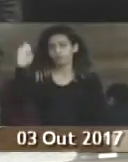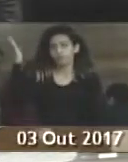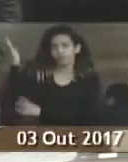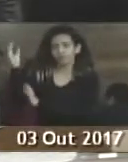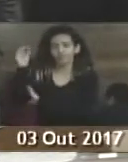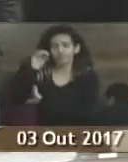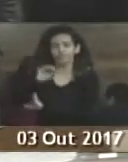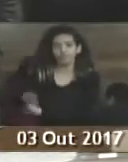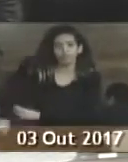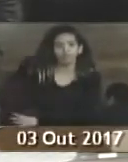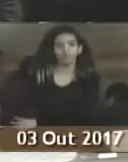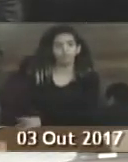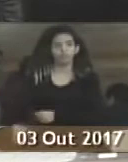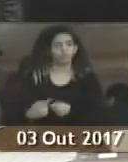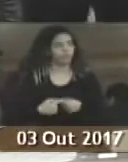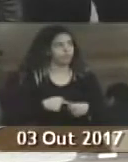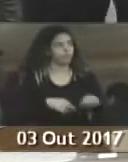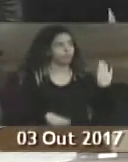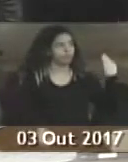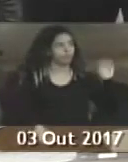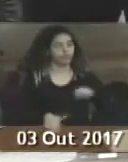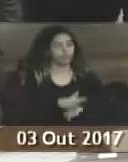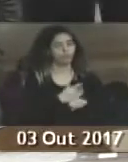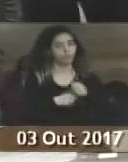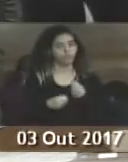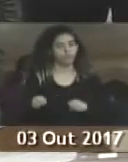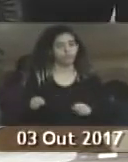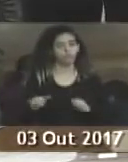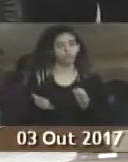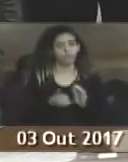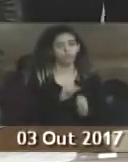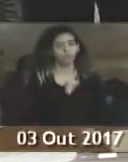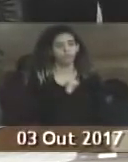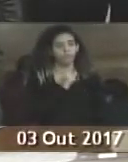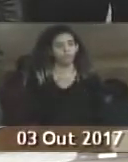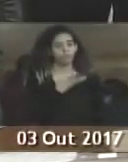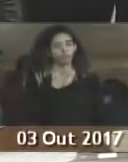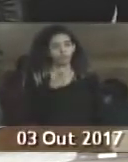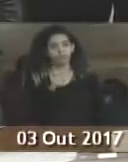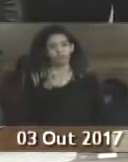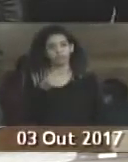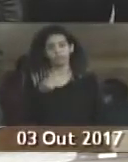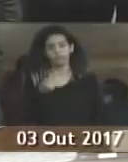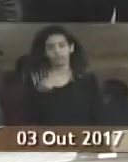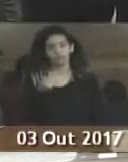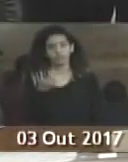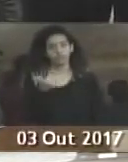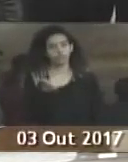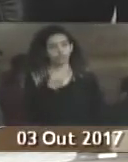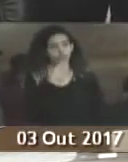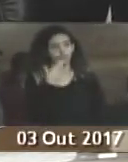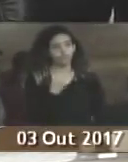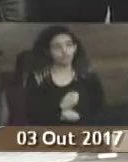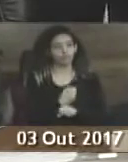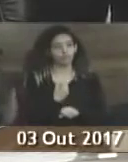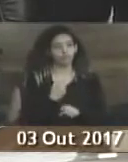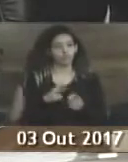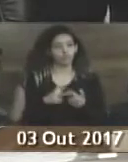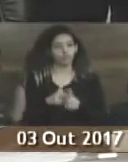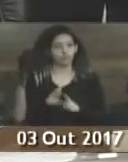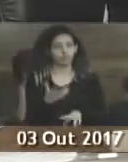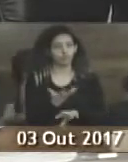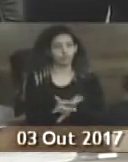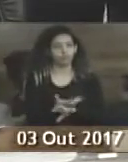30, situado na Rua Bela Vista, no bairro Aproveitar, Ilha Grande. Indicação número 4551/17, indicando ao prefeito a reforma da Praça Recreativa na